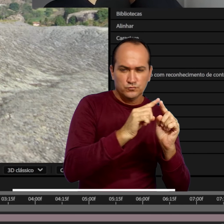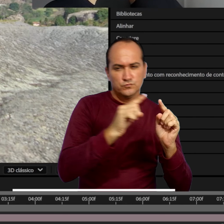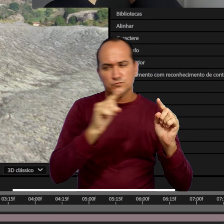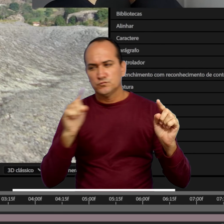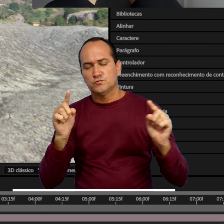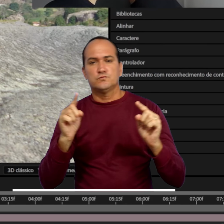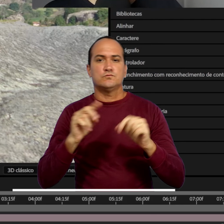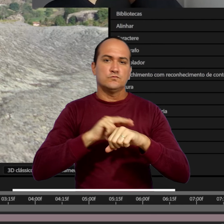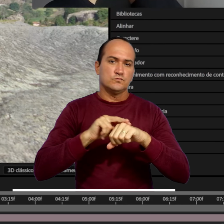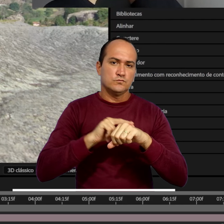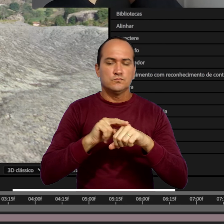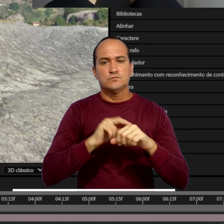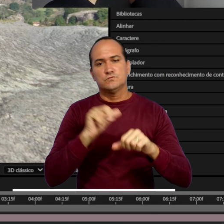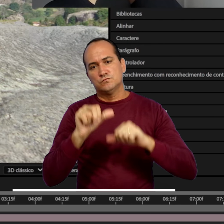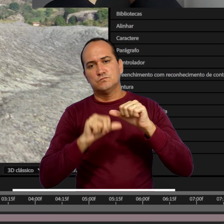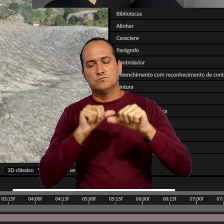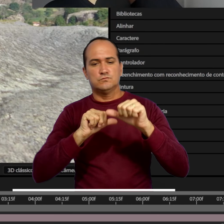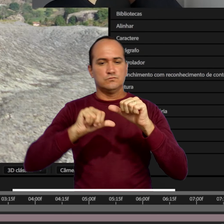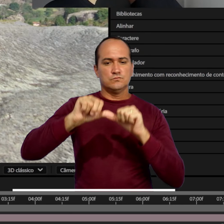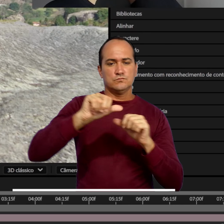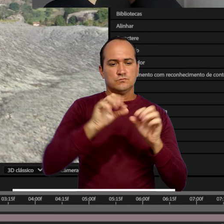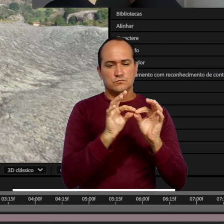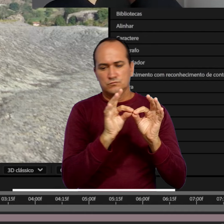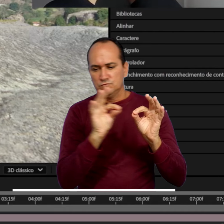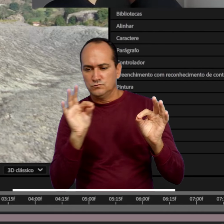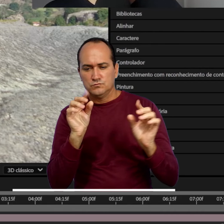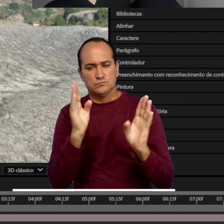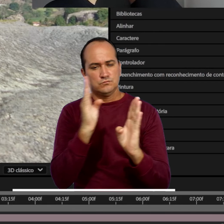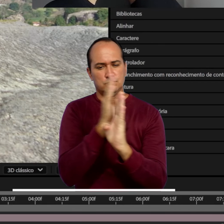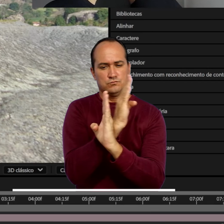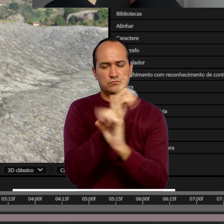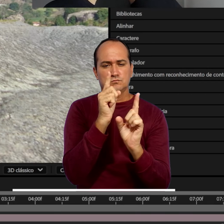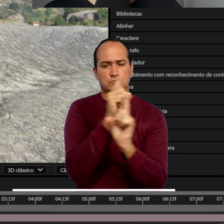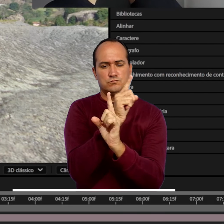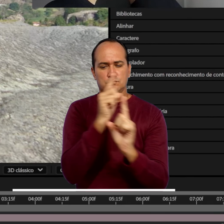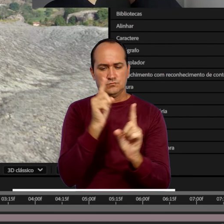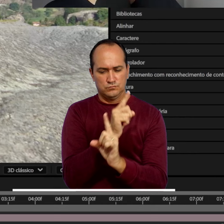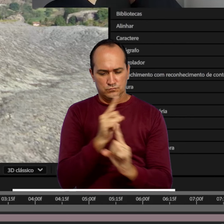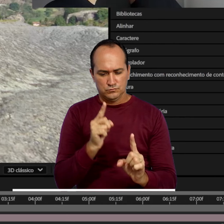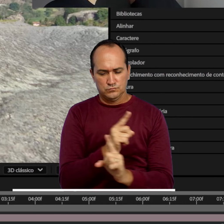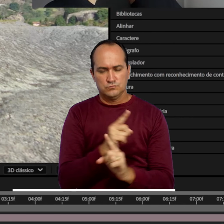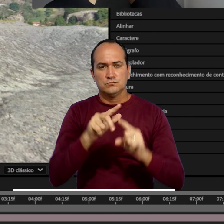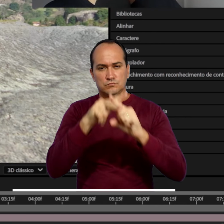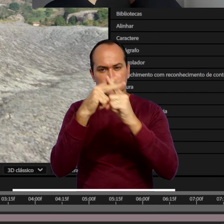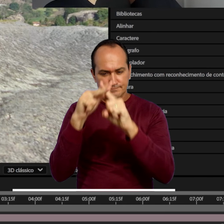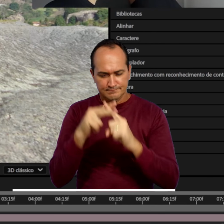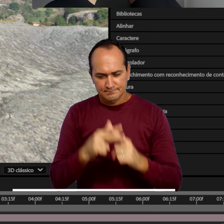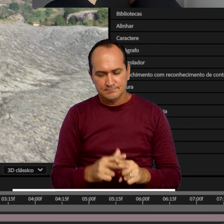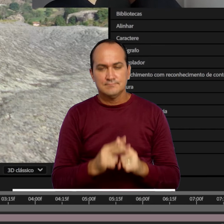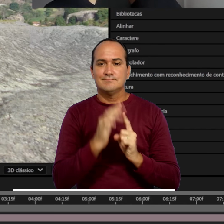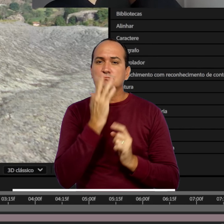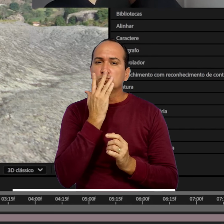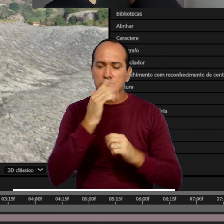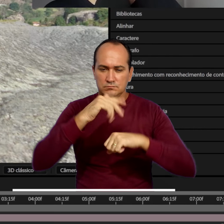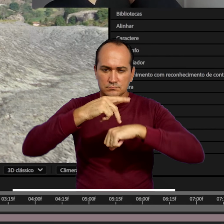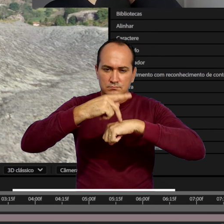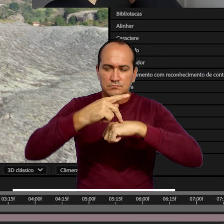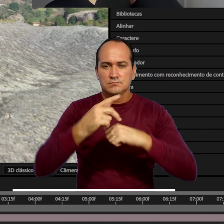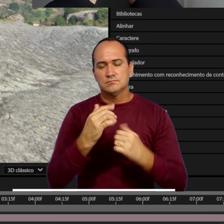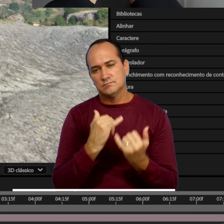outro lado aqui do verde, pronto, porque aí ele, pronto, agora ele não está mais azulado e ainda está mais próximo da cor